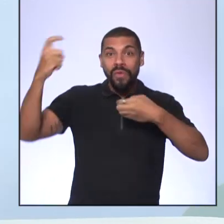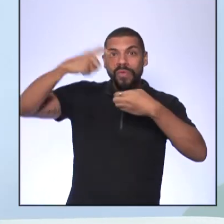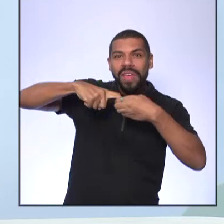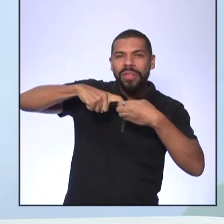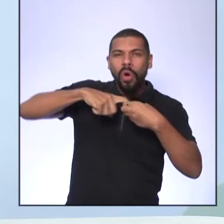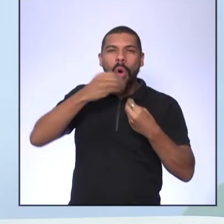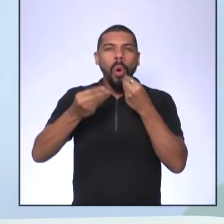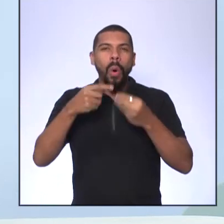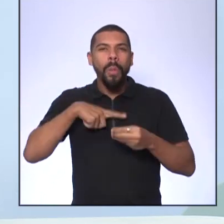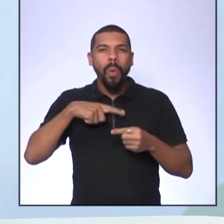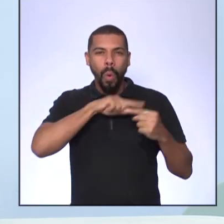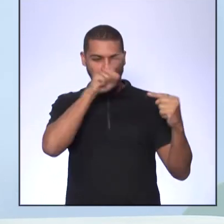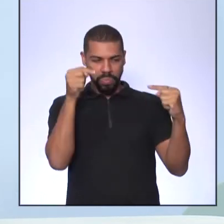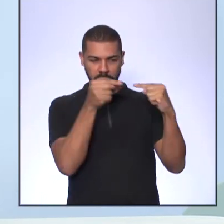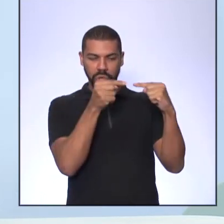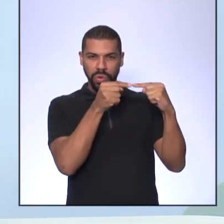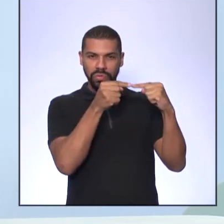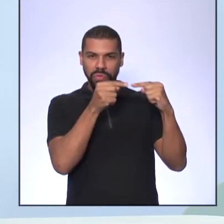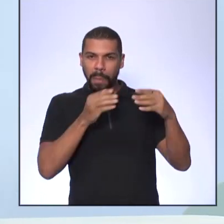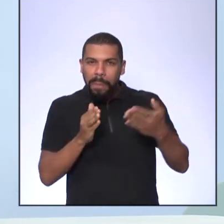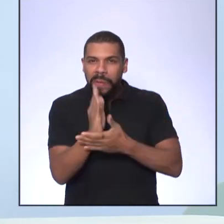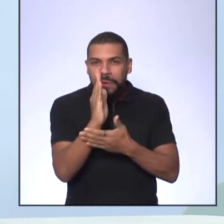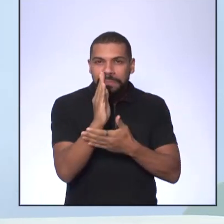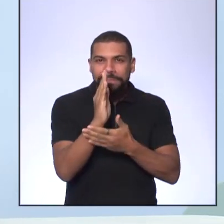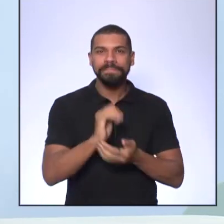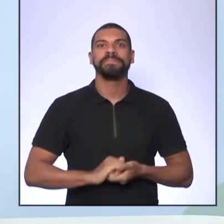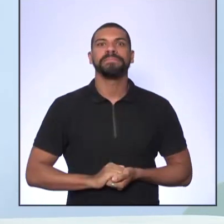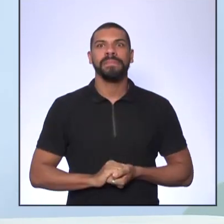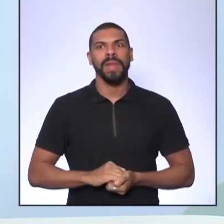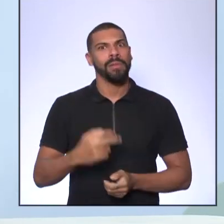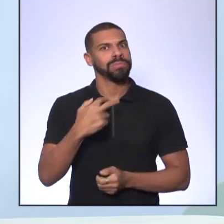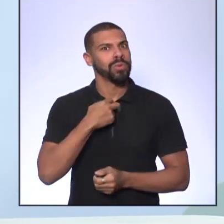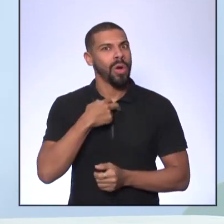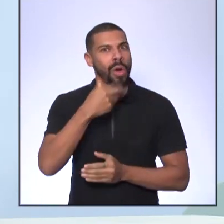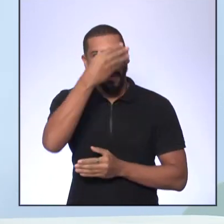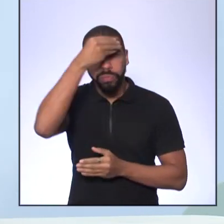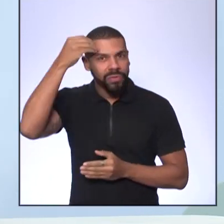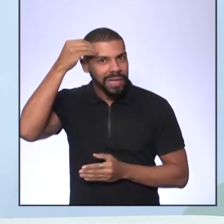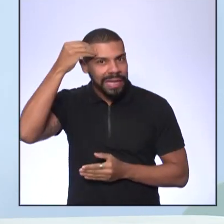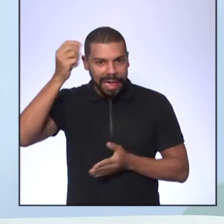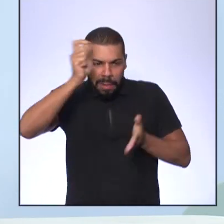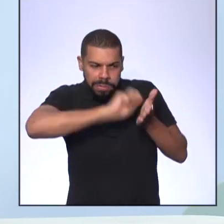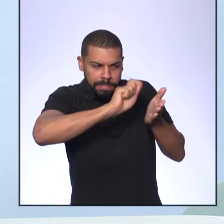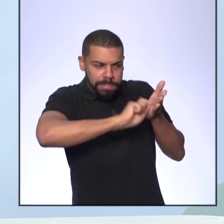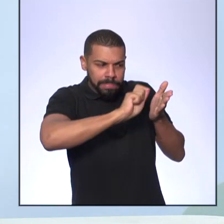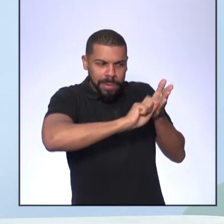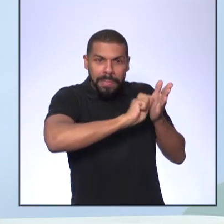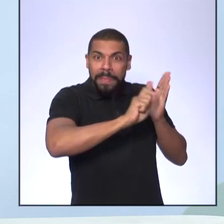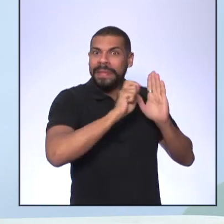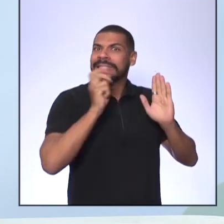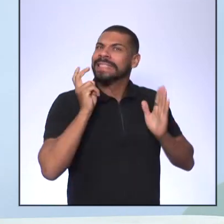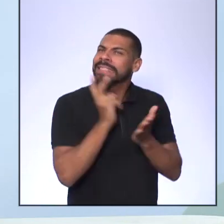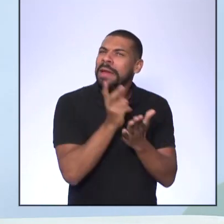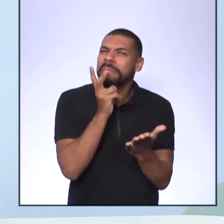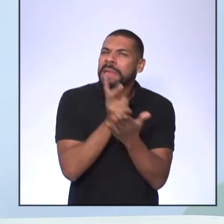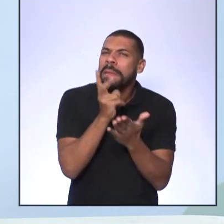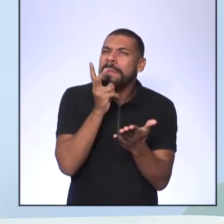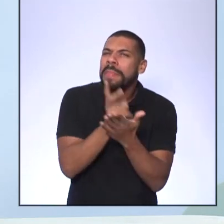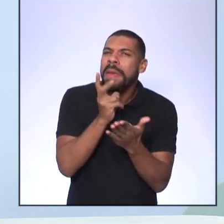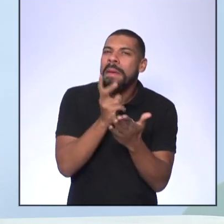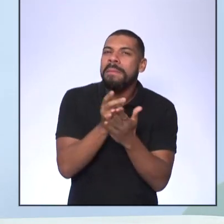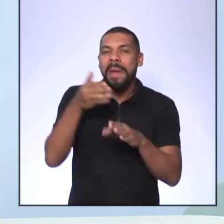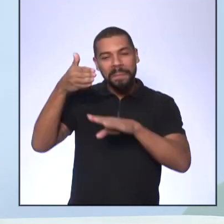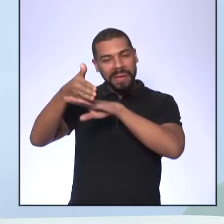conseguiu ou não se aproximar deles, tá? Não esqueçam de fazer as anotações e, sempre que puder, participem do